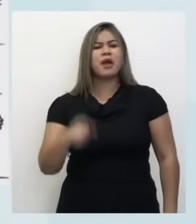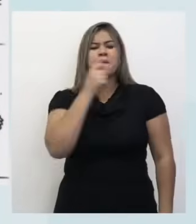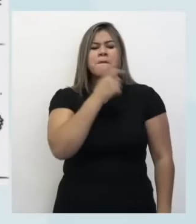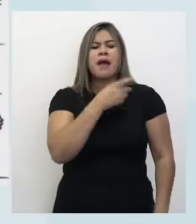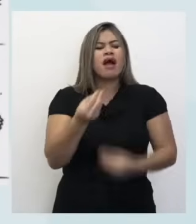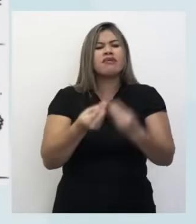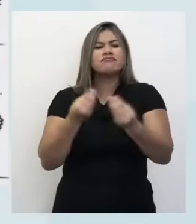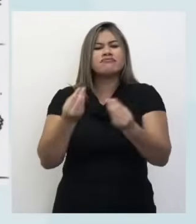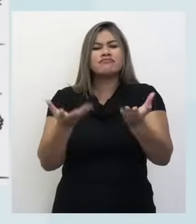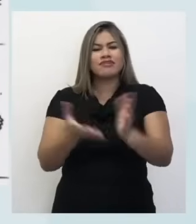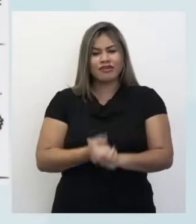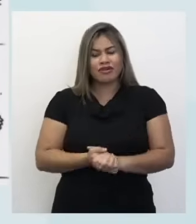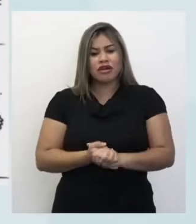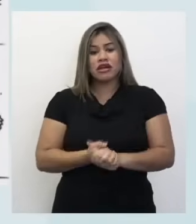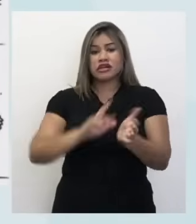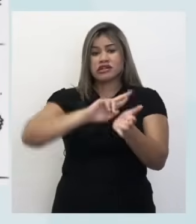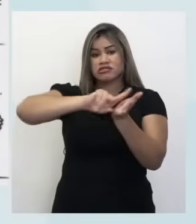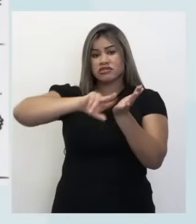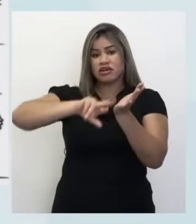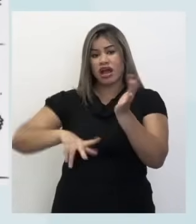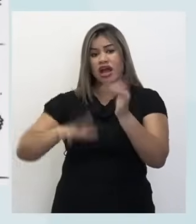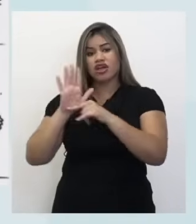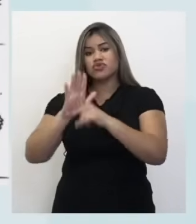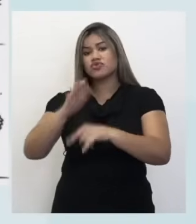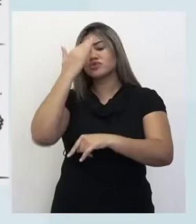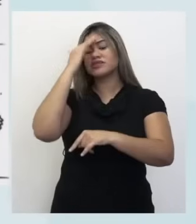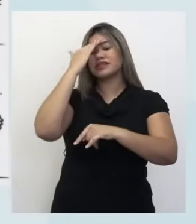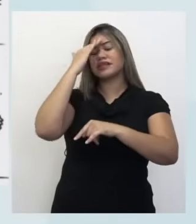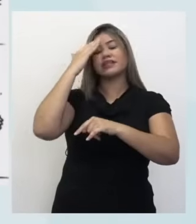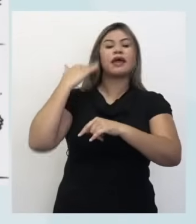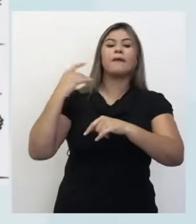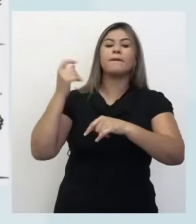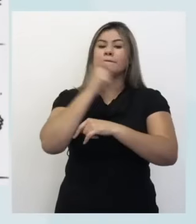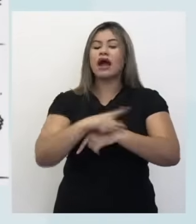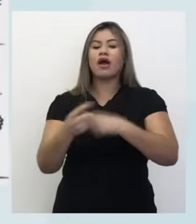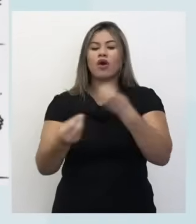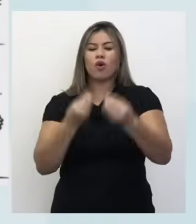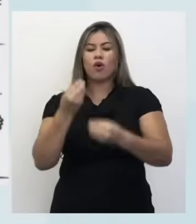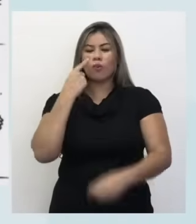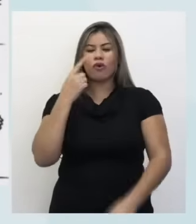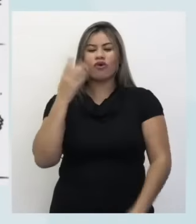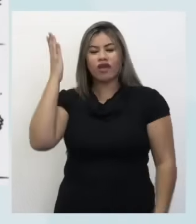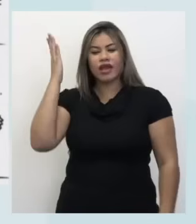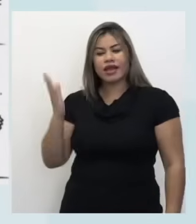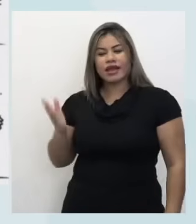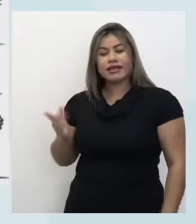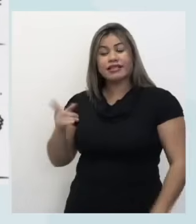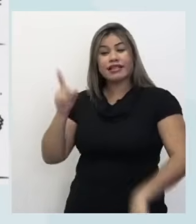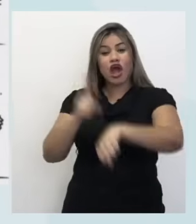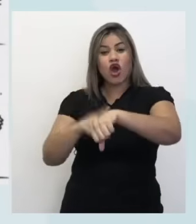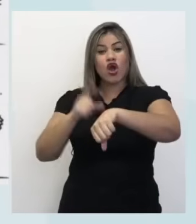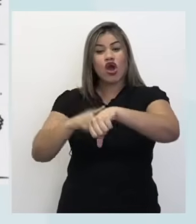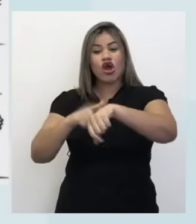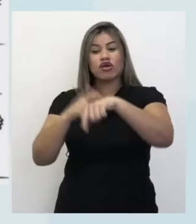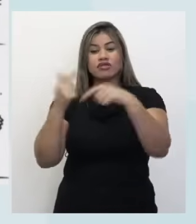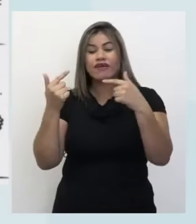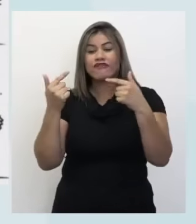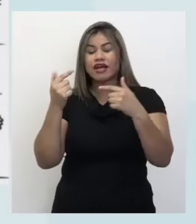tirinha? Quais elementos ajudam a construir este humor? Repare que na hora que eu estava lendo, teve um fato ali que a Andréia já